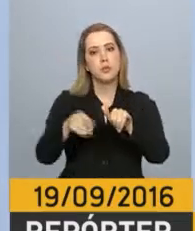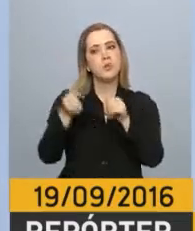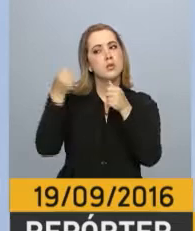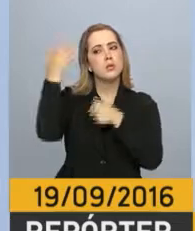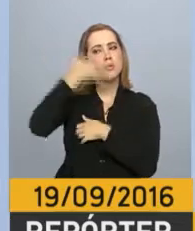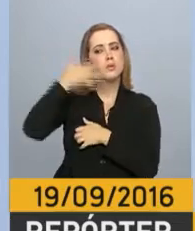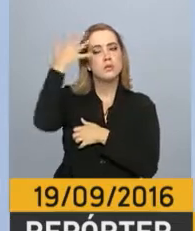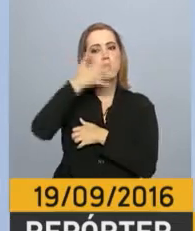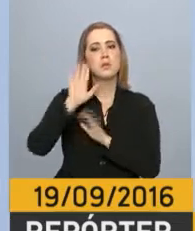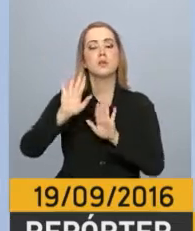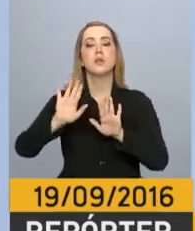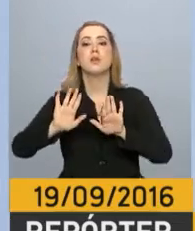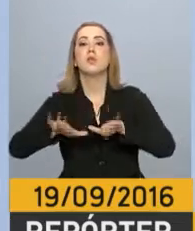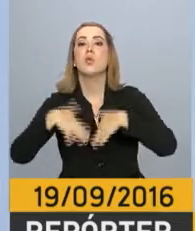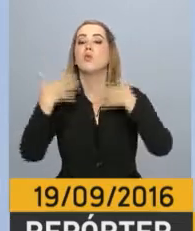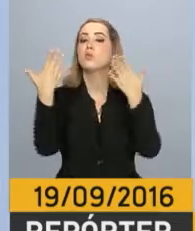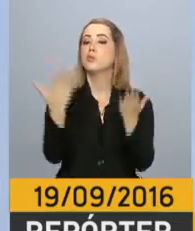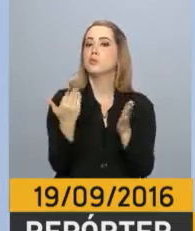as mudanças